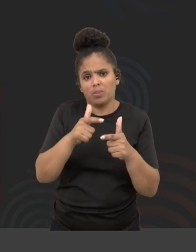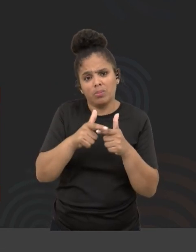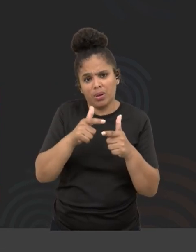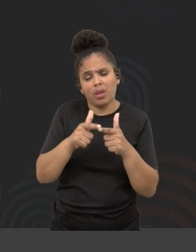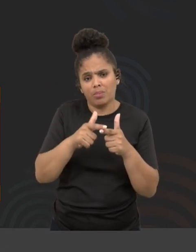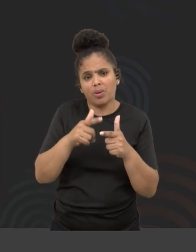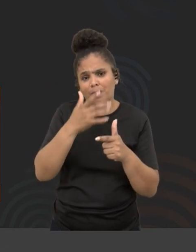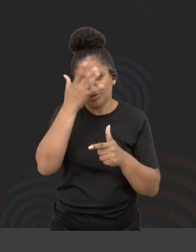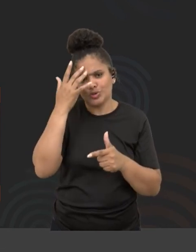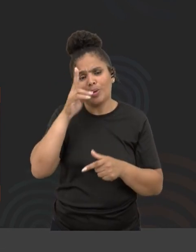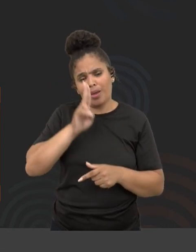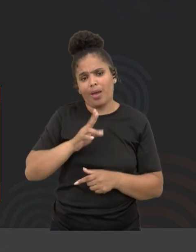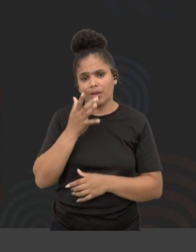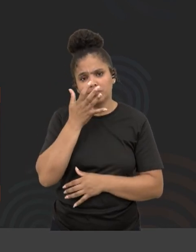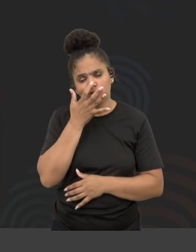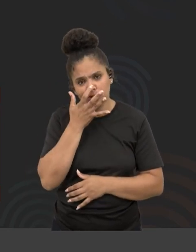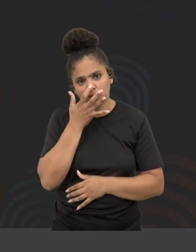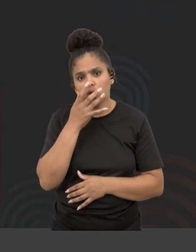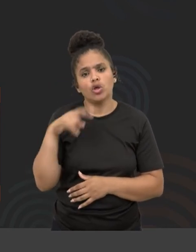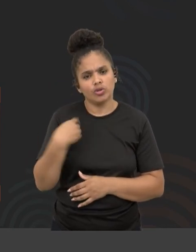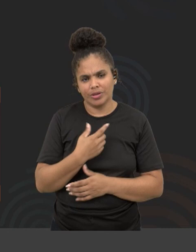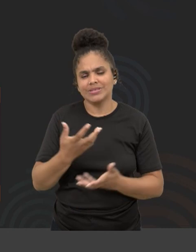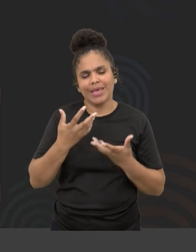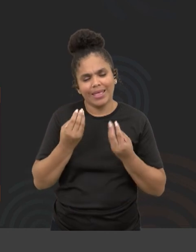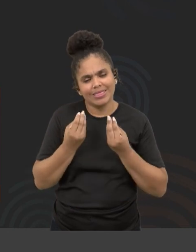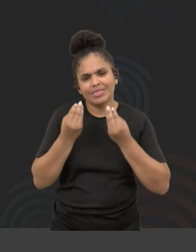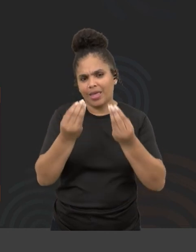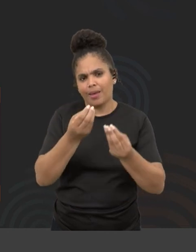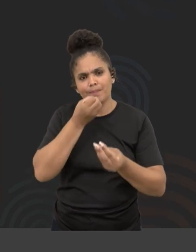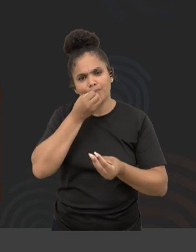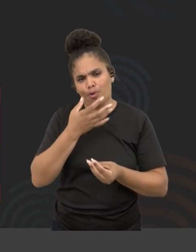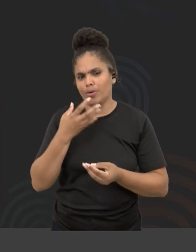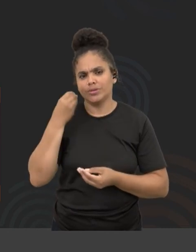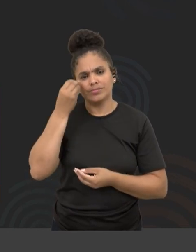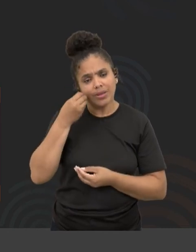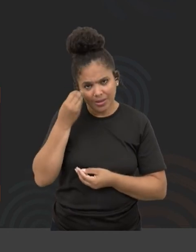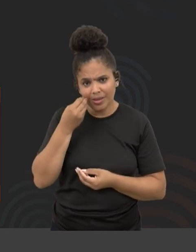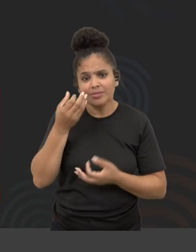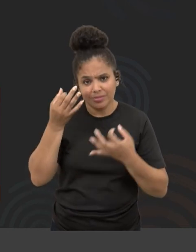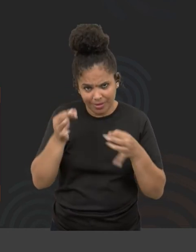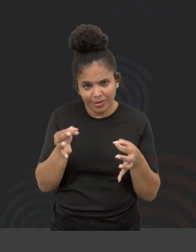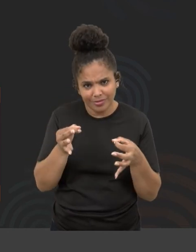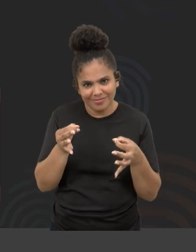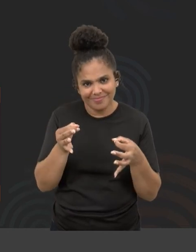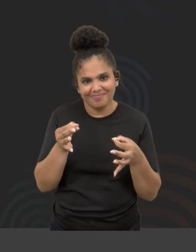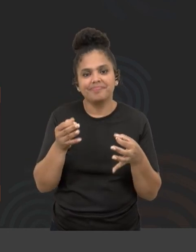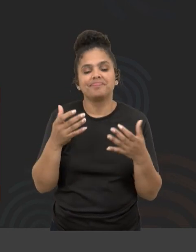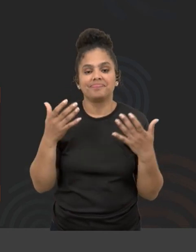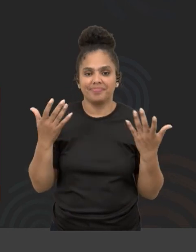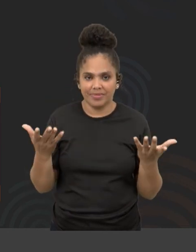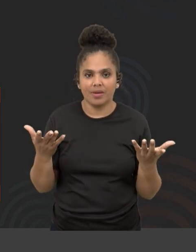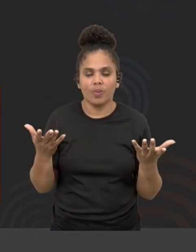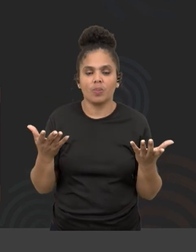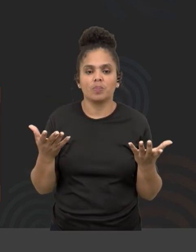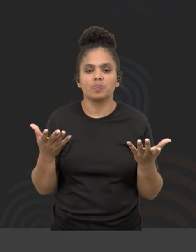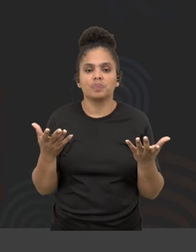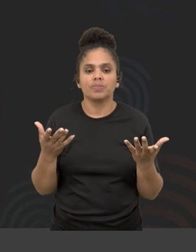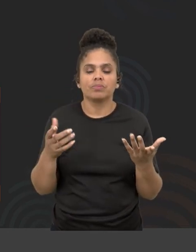quer que as pessoas tenham boas experiências. Então, para que você